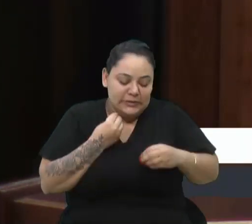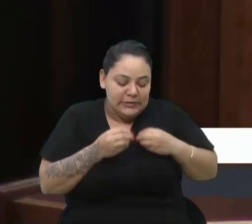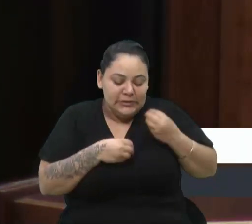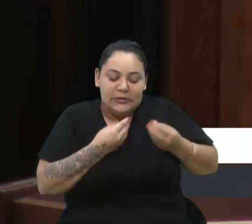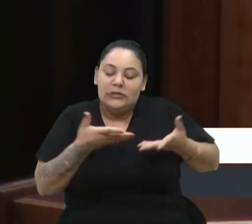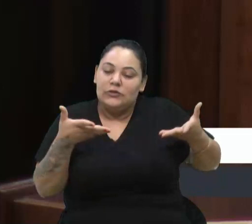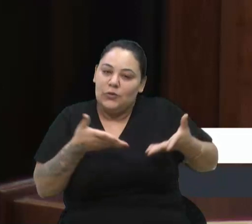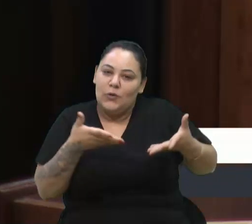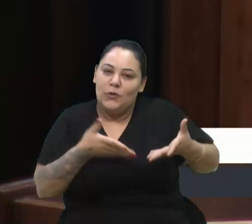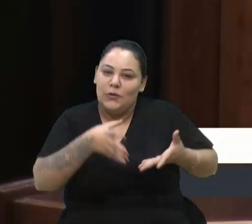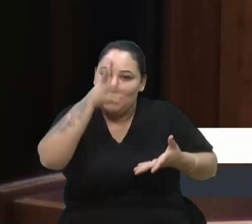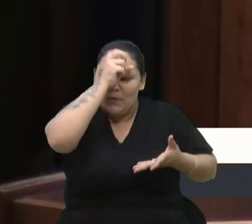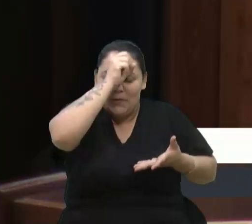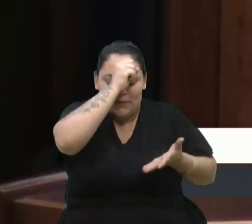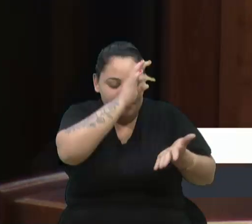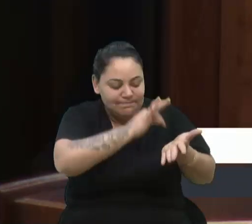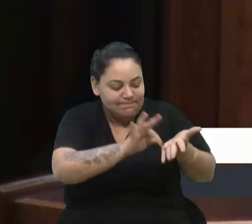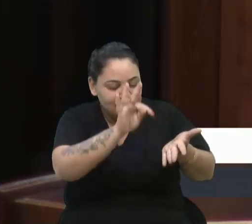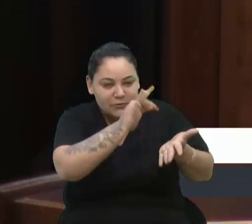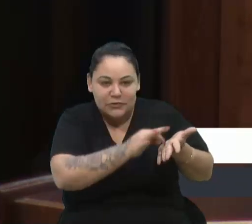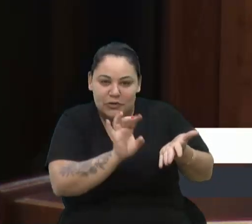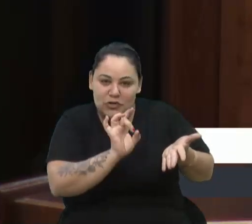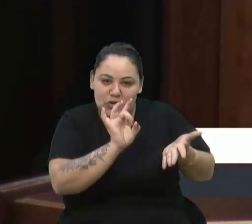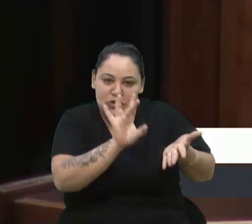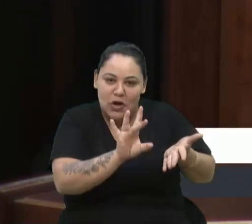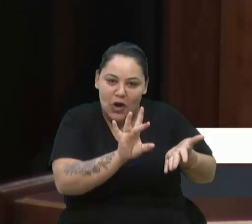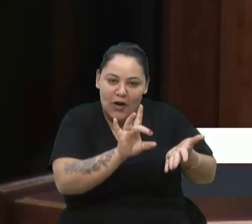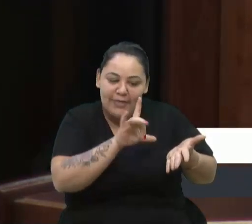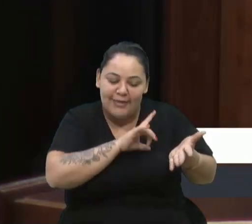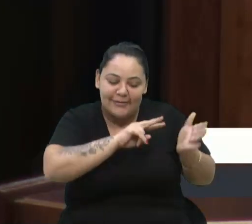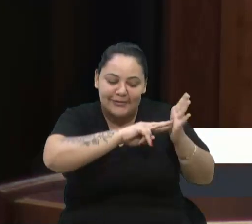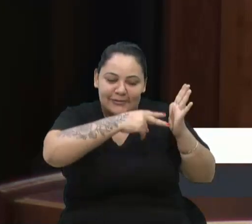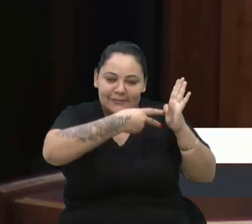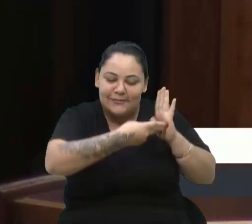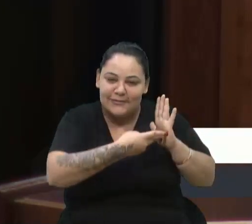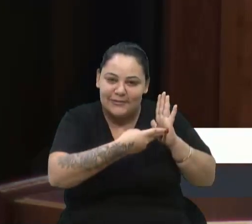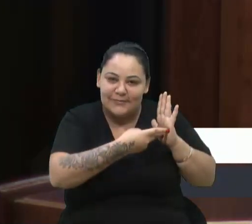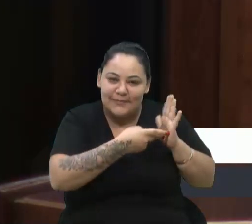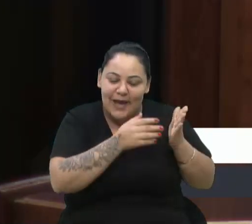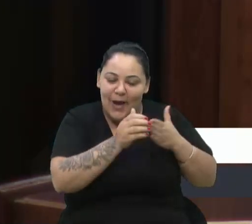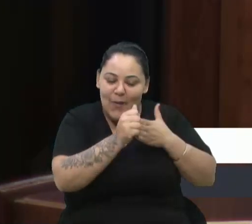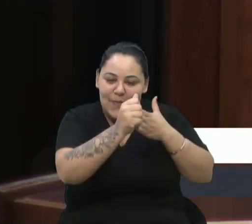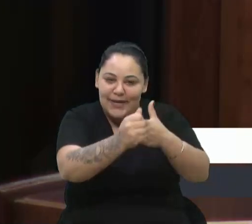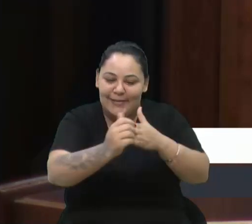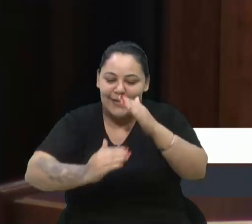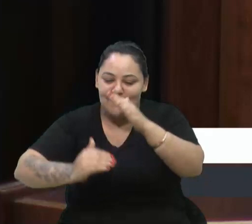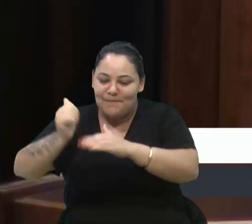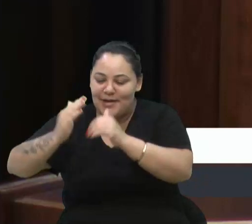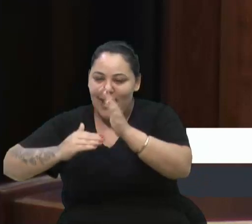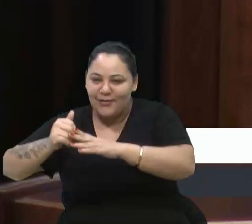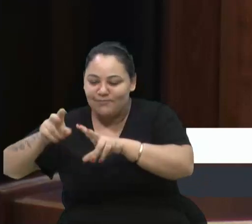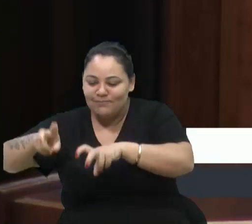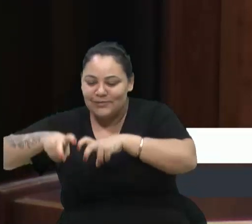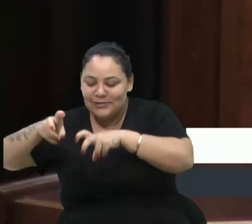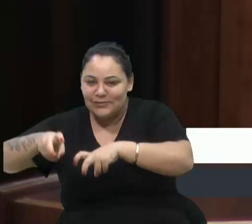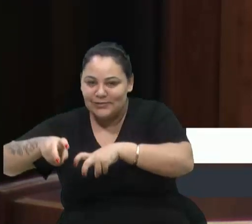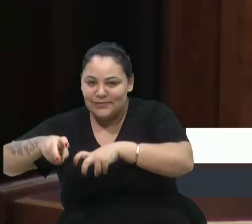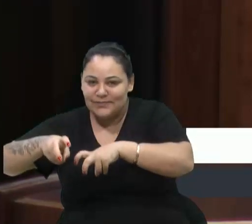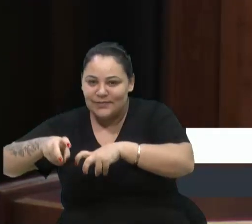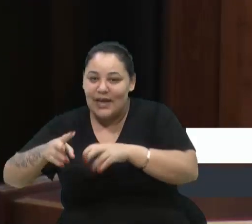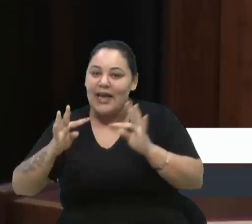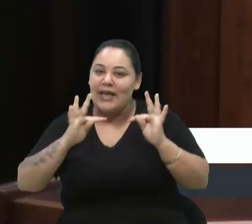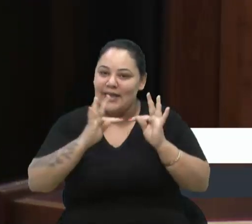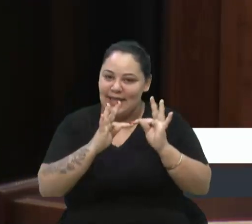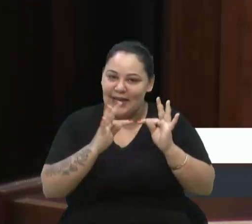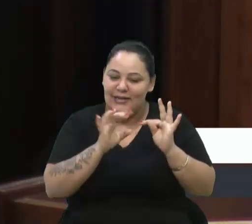que o aprendizado teórico só tem sentido se acompanhado de práticas agrícolas mais sustentáveis e as técnicas só ganham